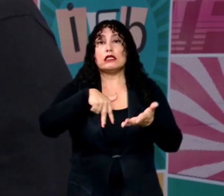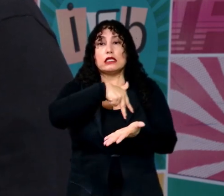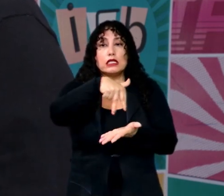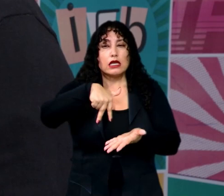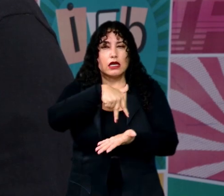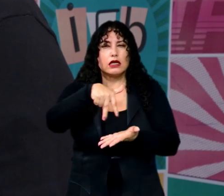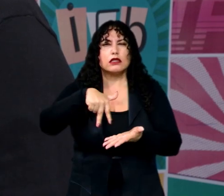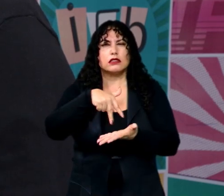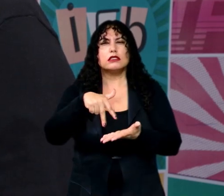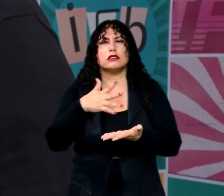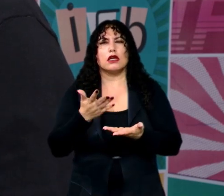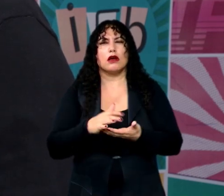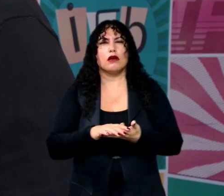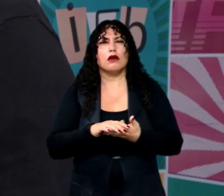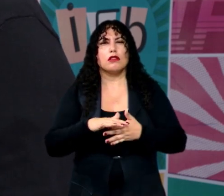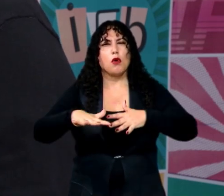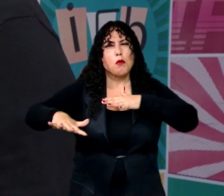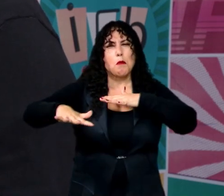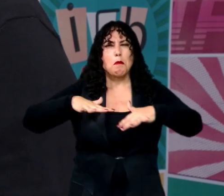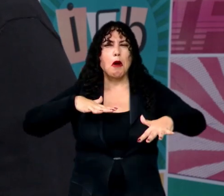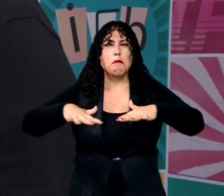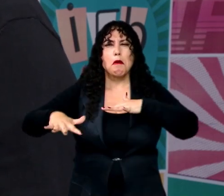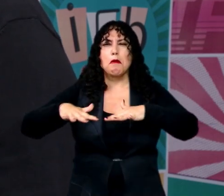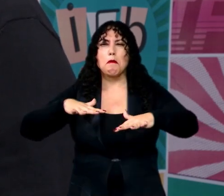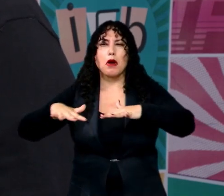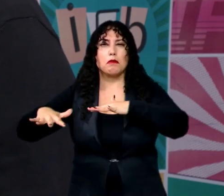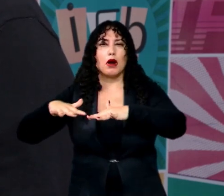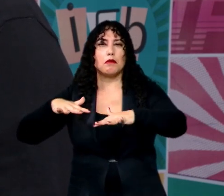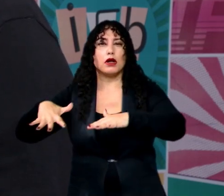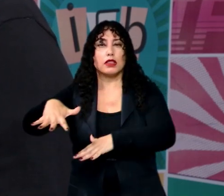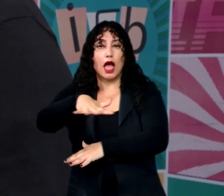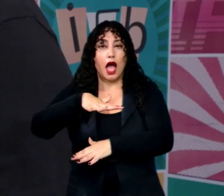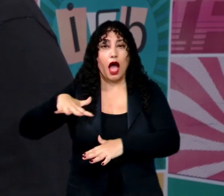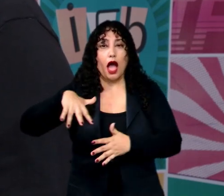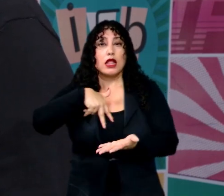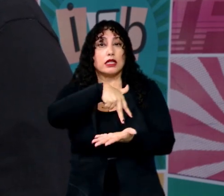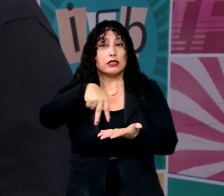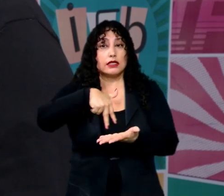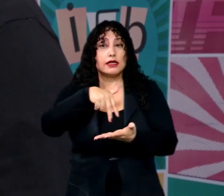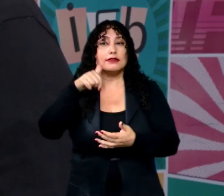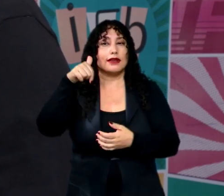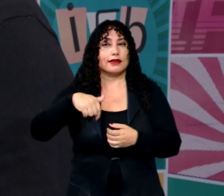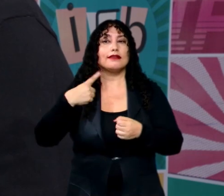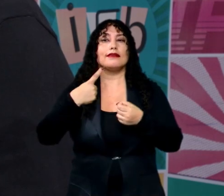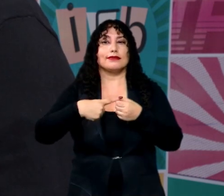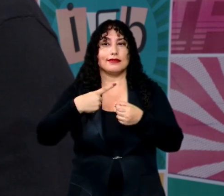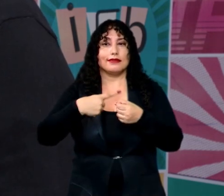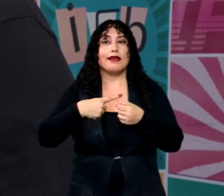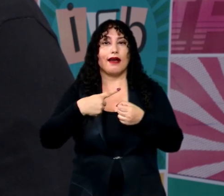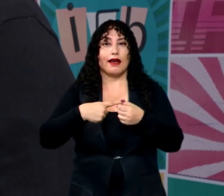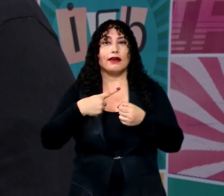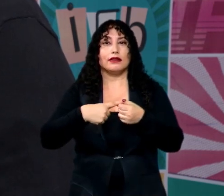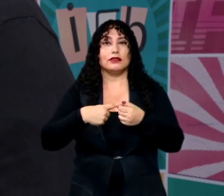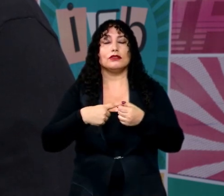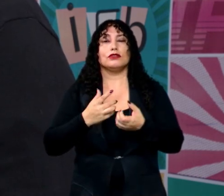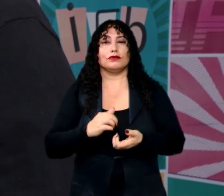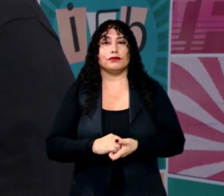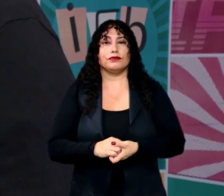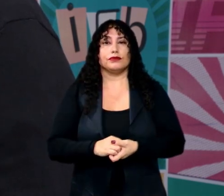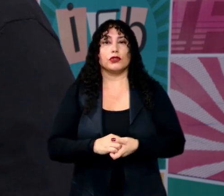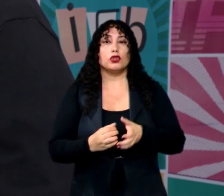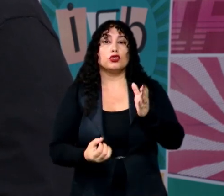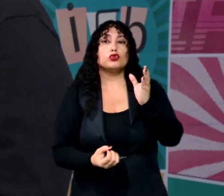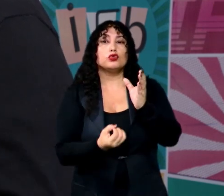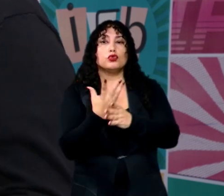percebo que isso deu uma movimentada na área de dança na cidade, mesmo. Surgiu